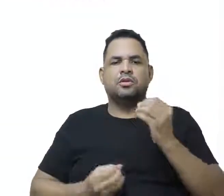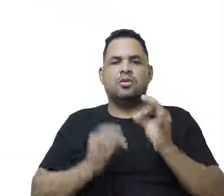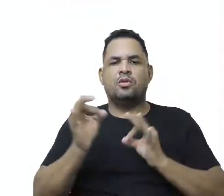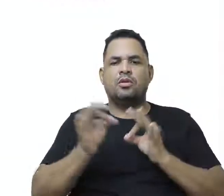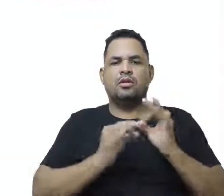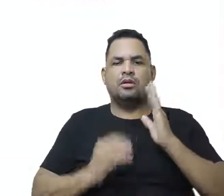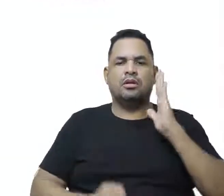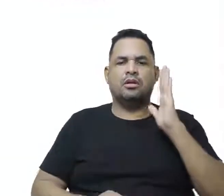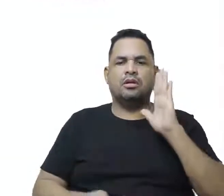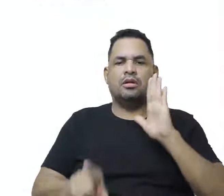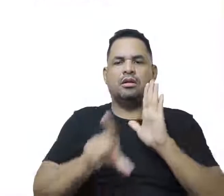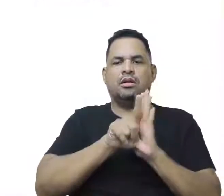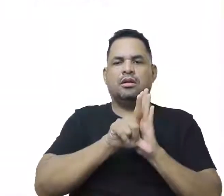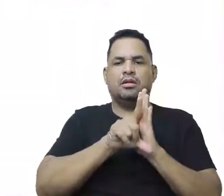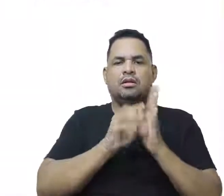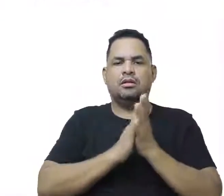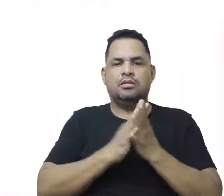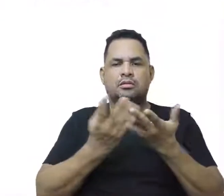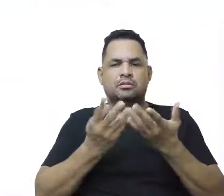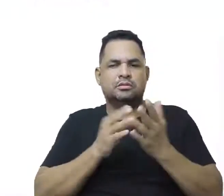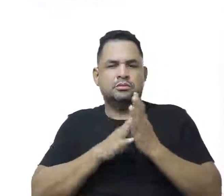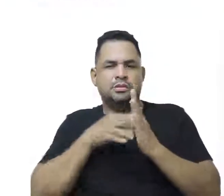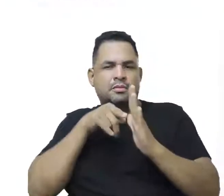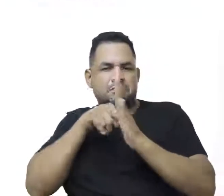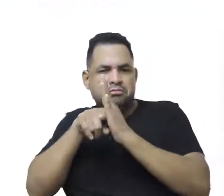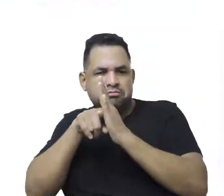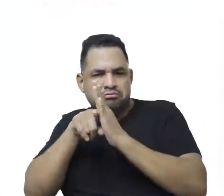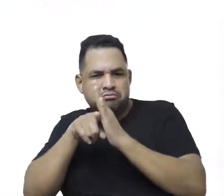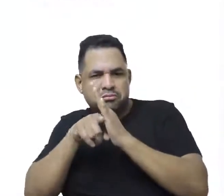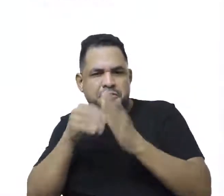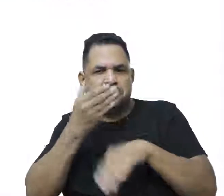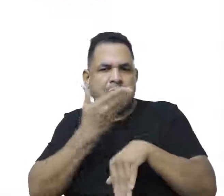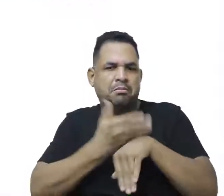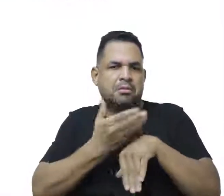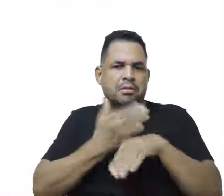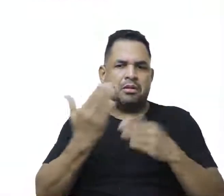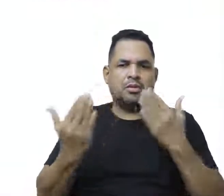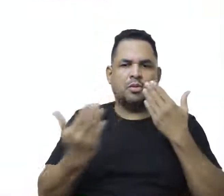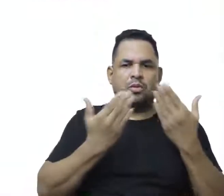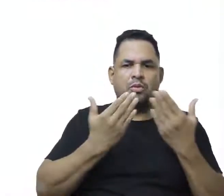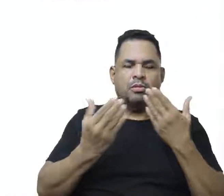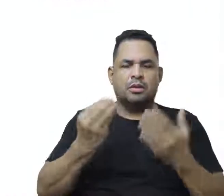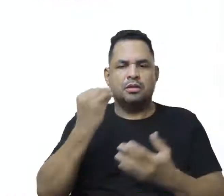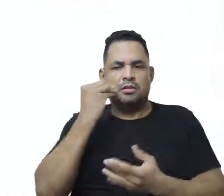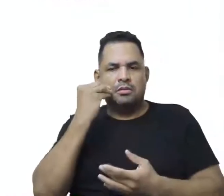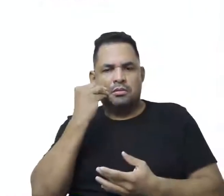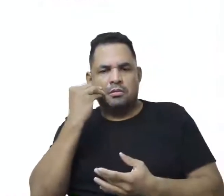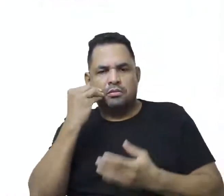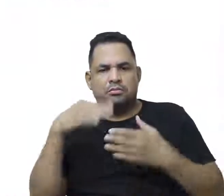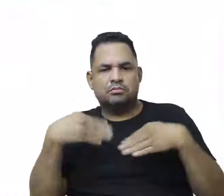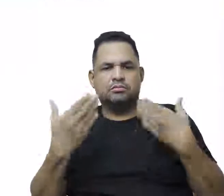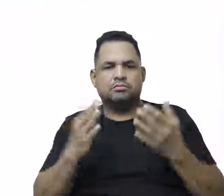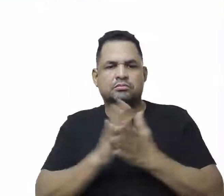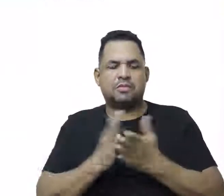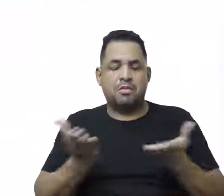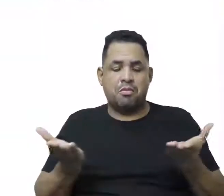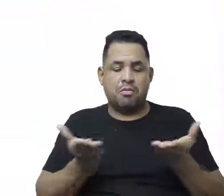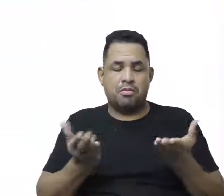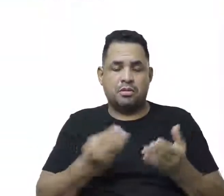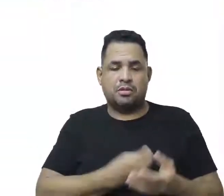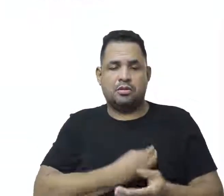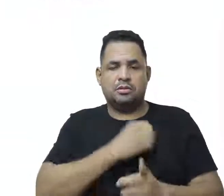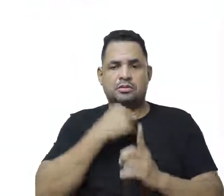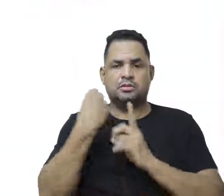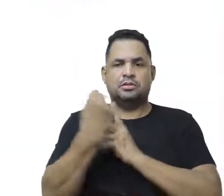leis com base na observação empírica na comparação e na experiência seria um momento da sociologia